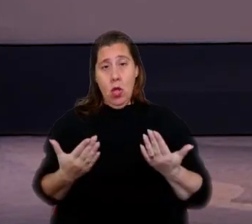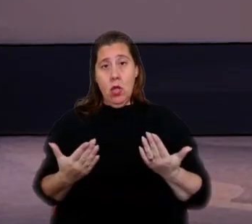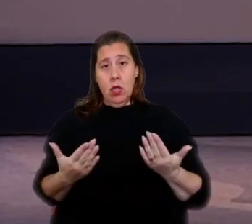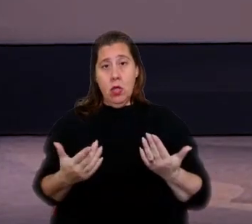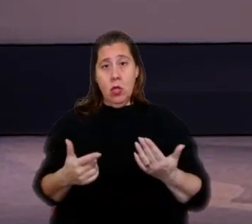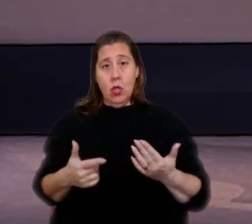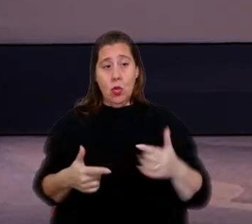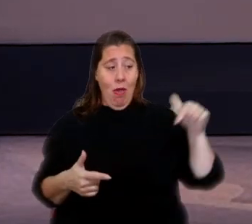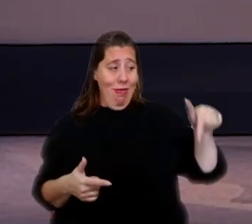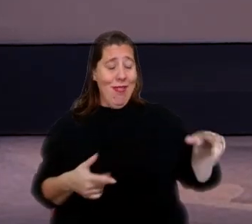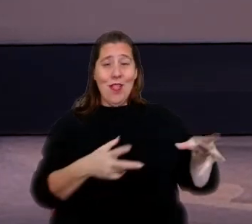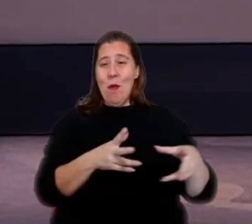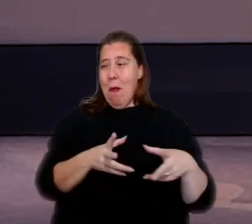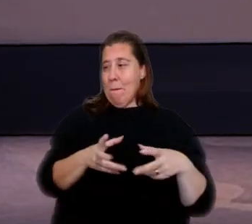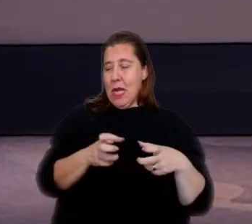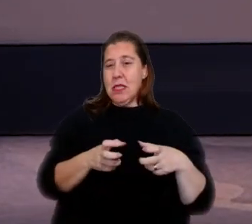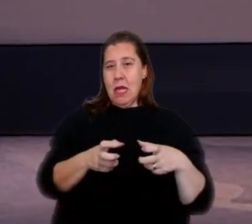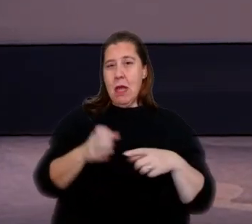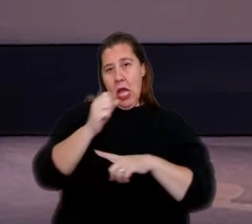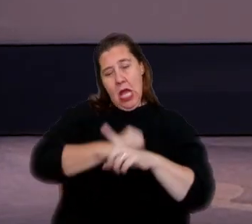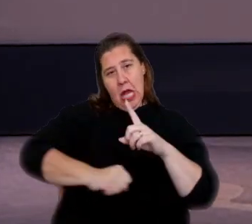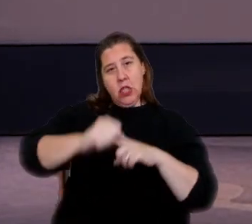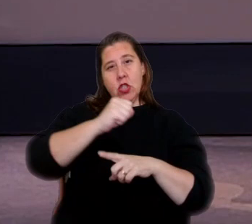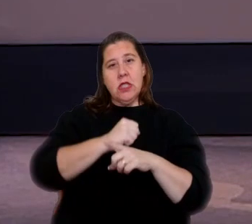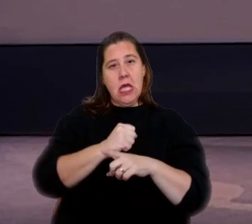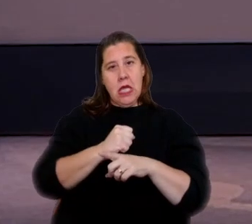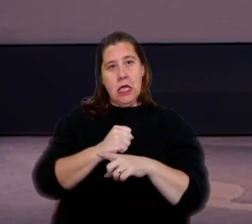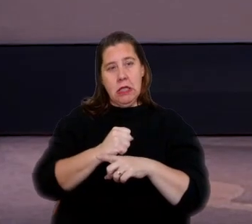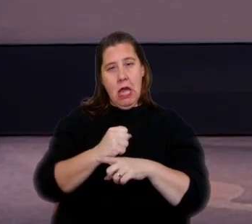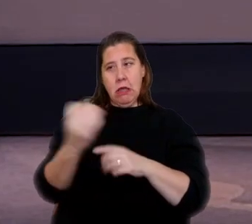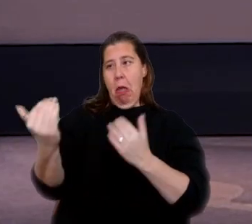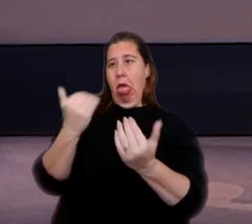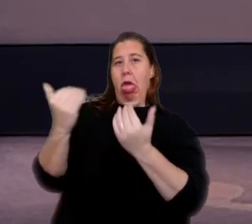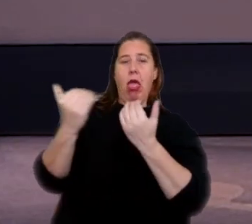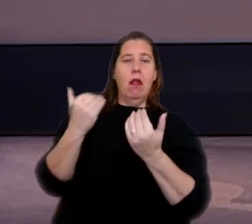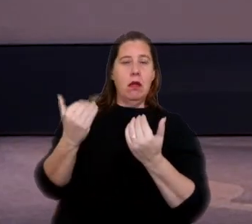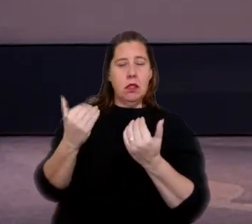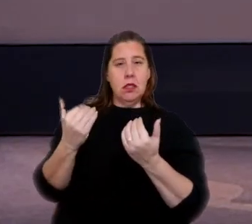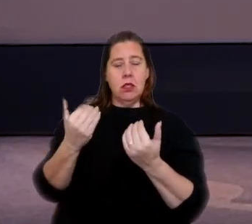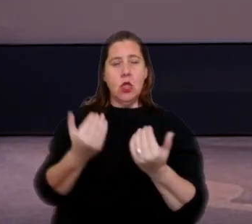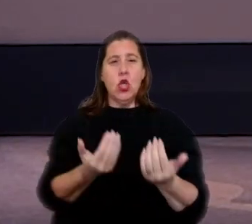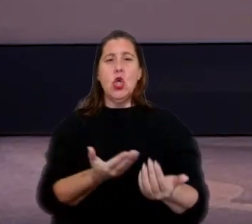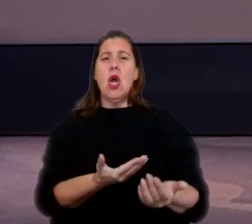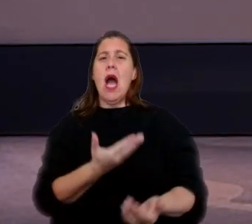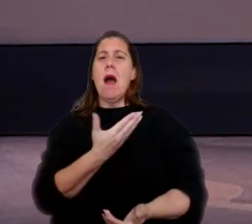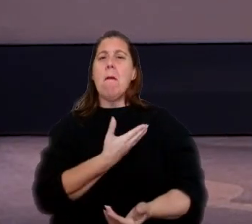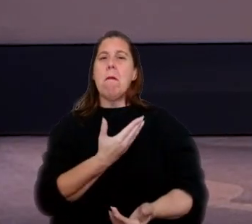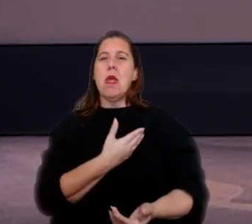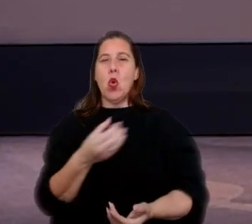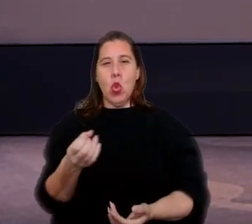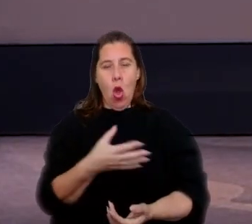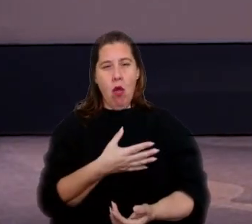que quando o Léo, ele se dá conta de que a percepção social que os novos colegas dele têm